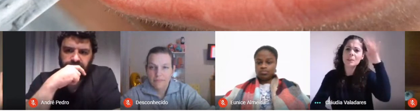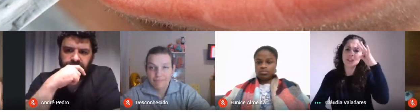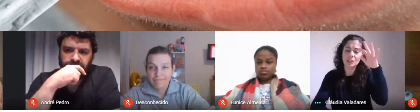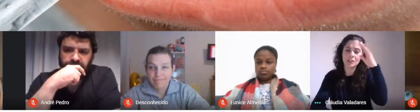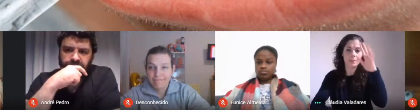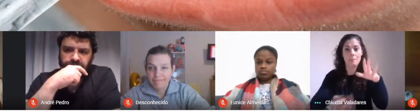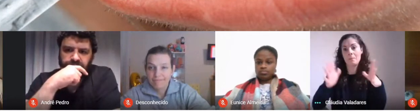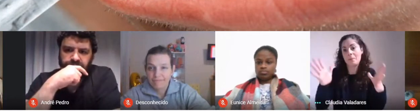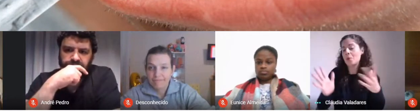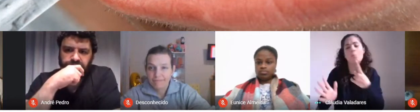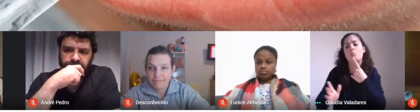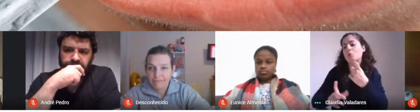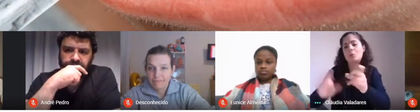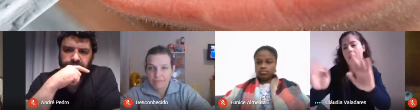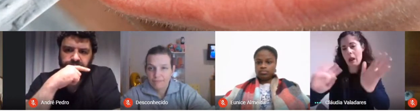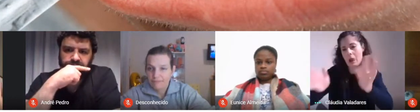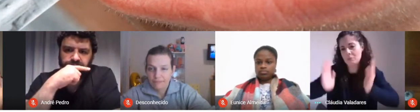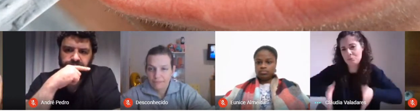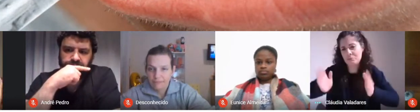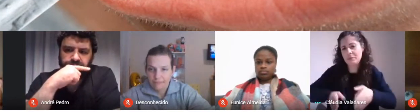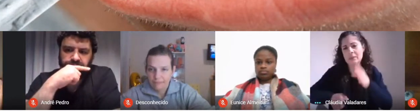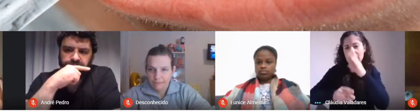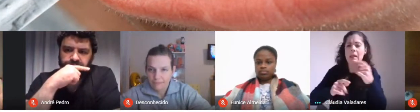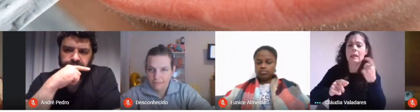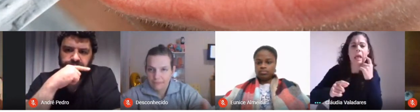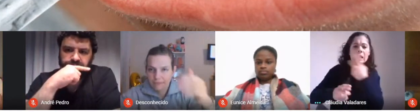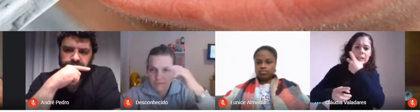não vou perguntar se alguém já perdeu um dente.